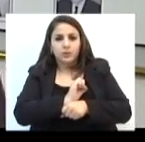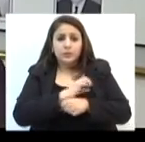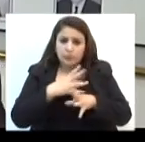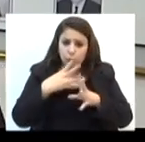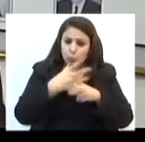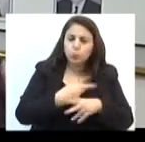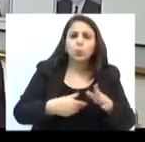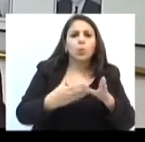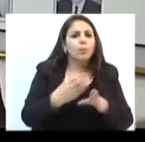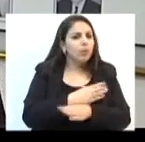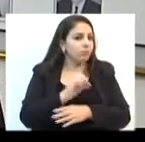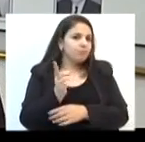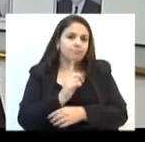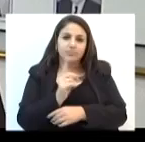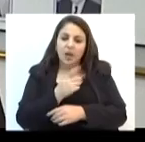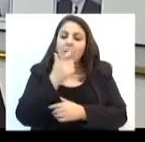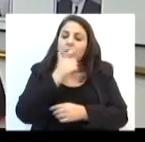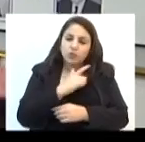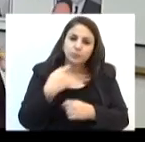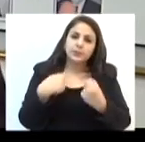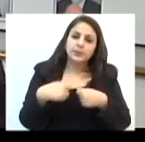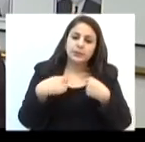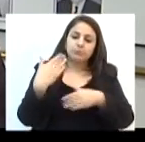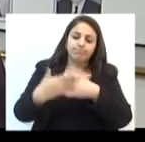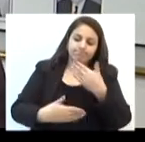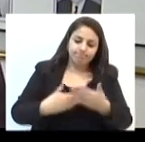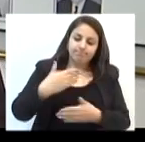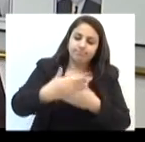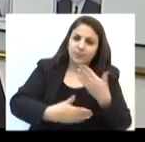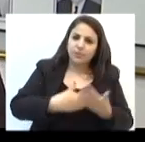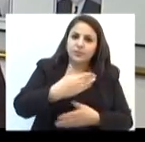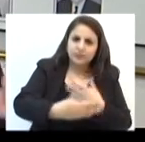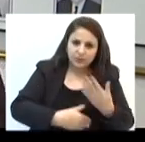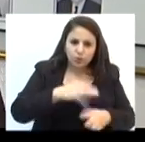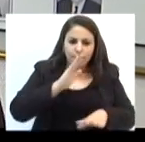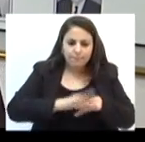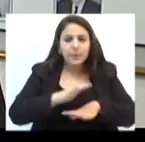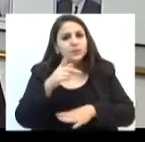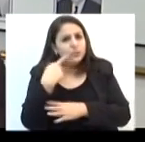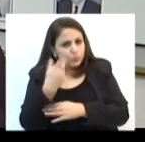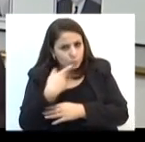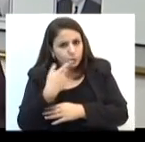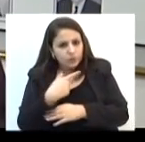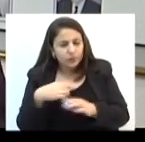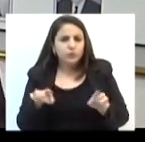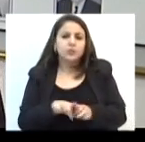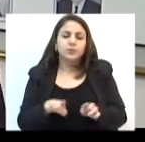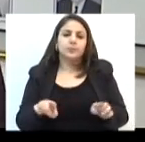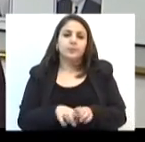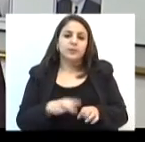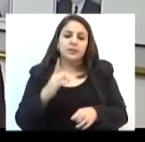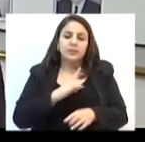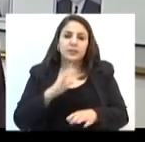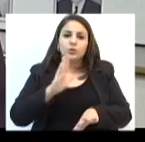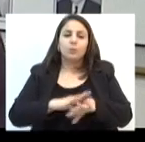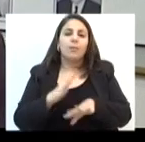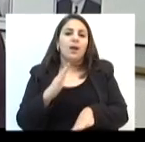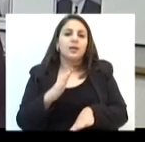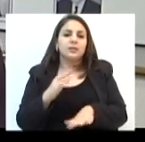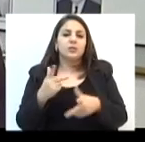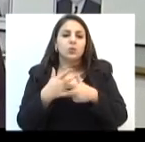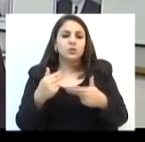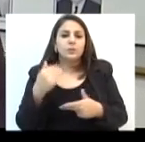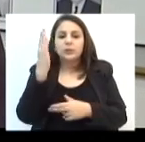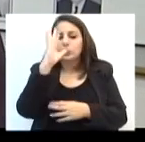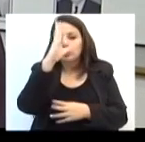estagnado. Está tudo completo? Não. Eu acho que nós temos que continuar avançando mais nessas políticas, ampliando e dando